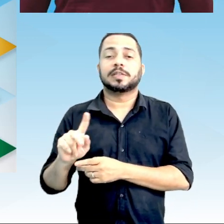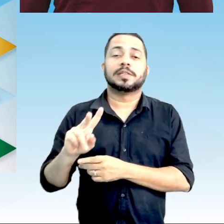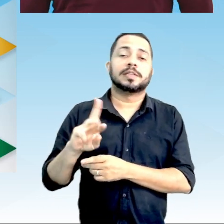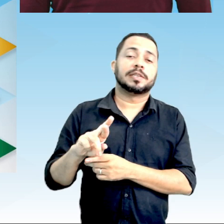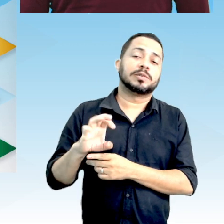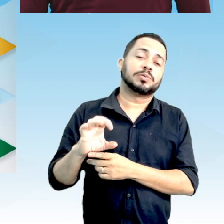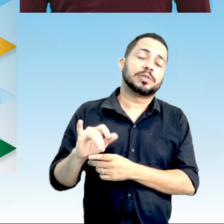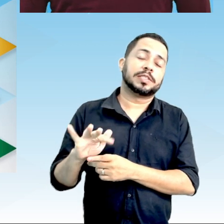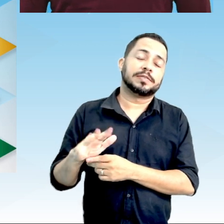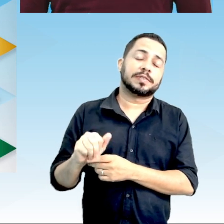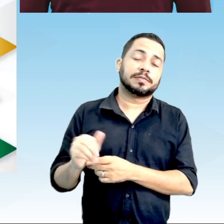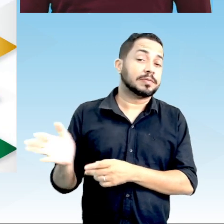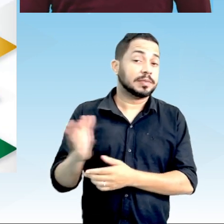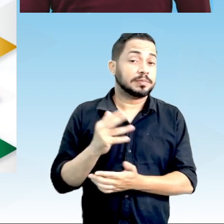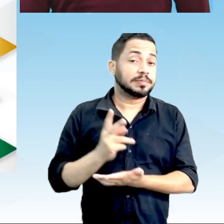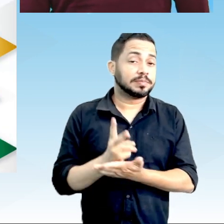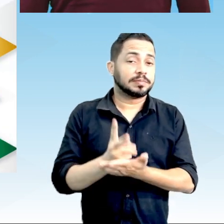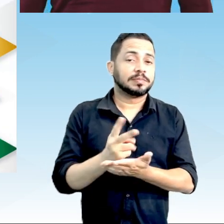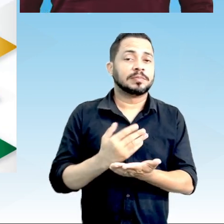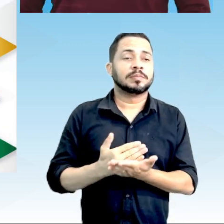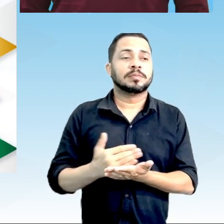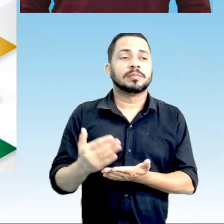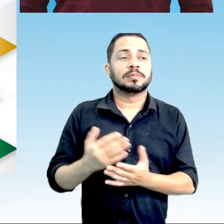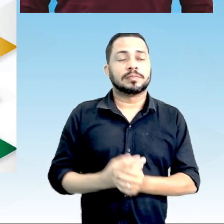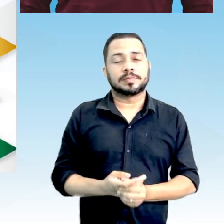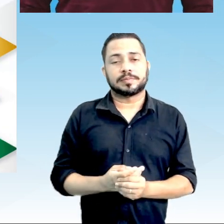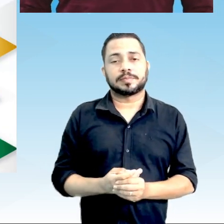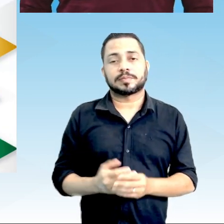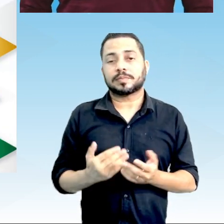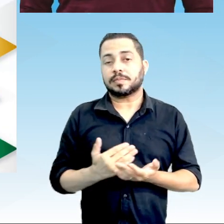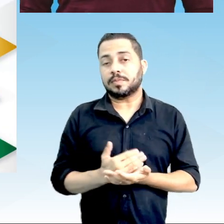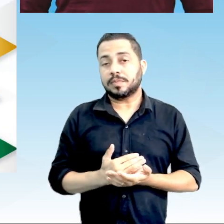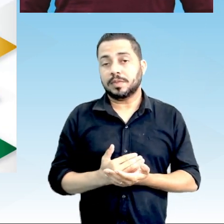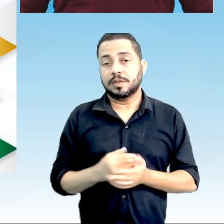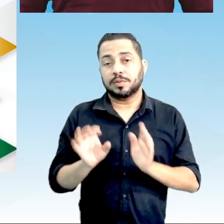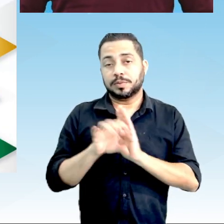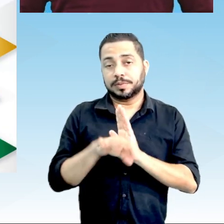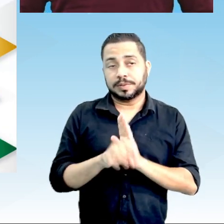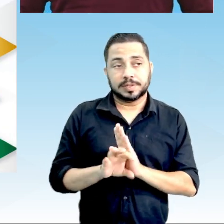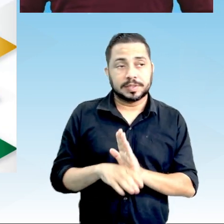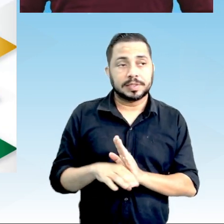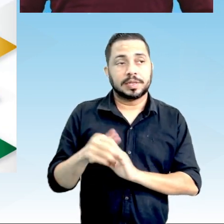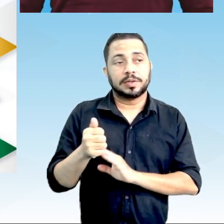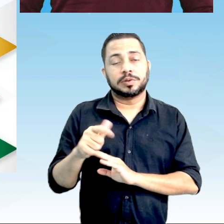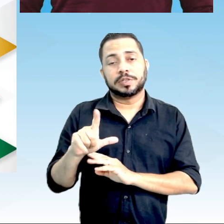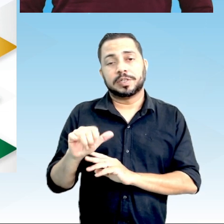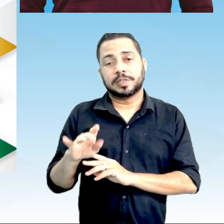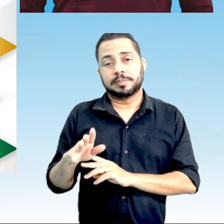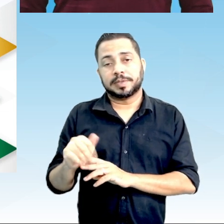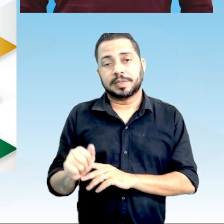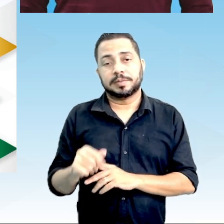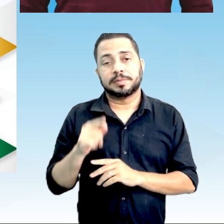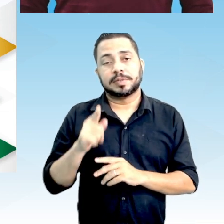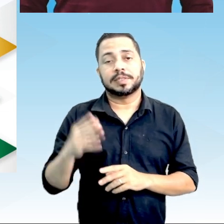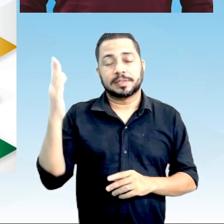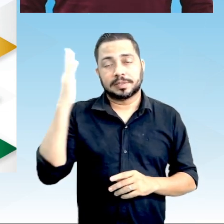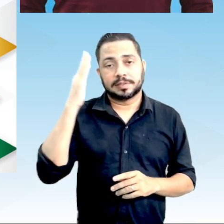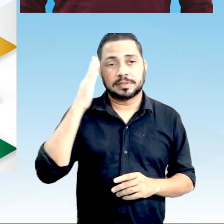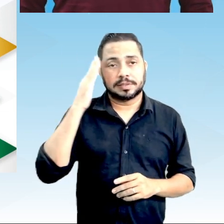seguir para a nossa videoaula aí, grande Manuel. Vamos lá. Vou começar a falar sobre o conceito de álgebra e sequência para que você